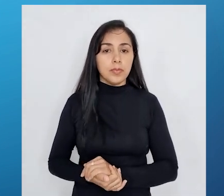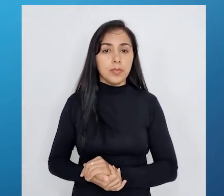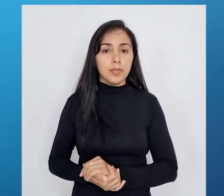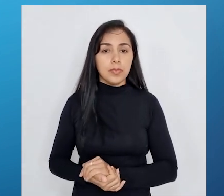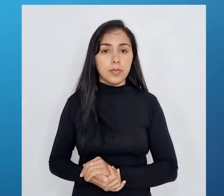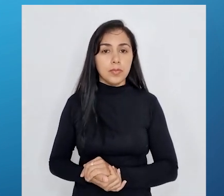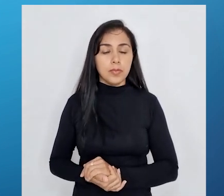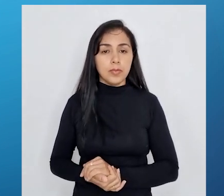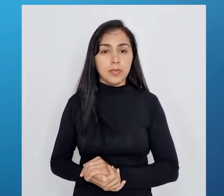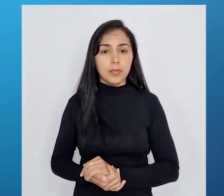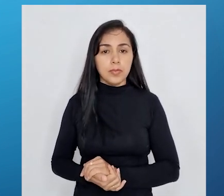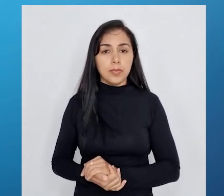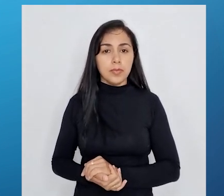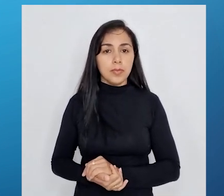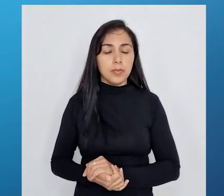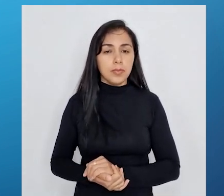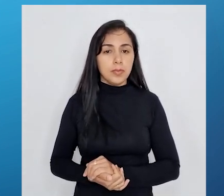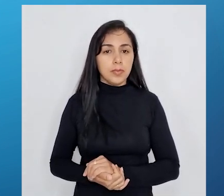5,